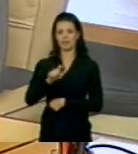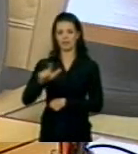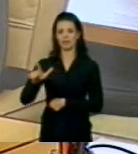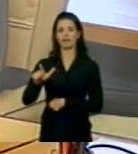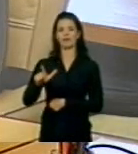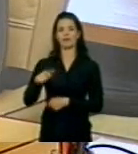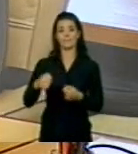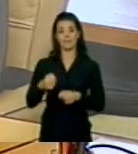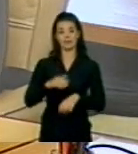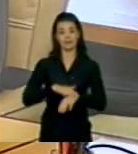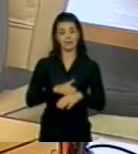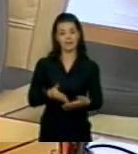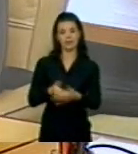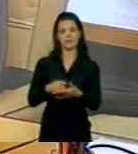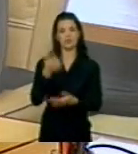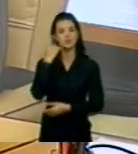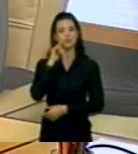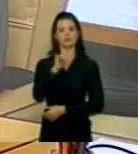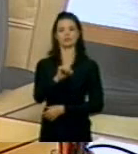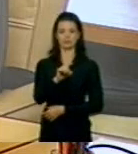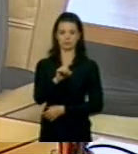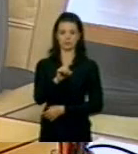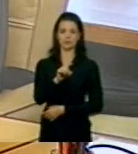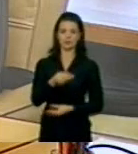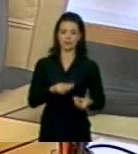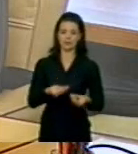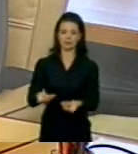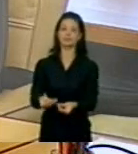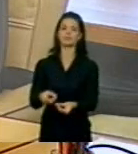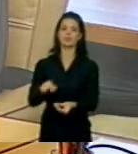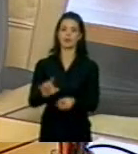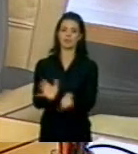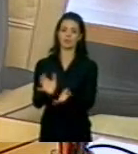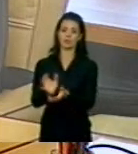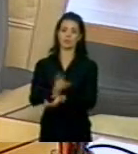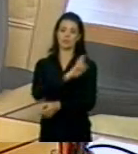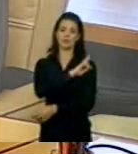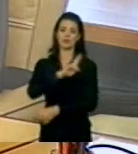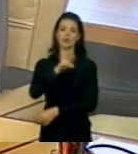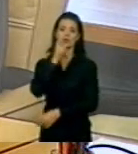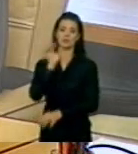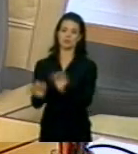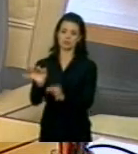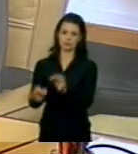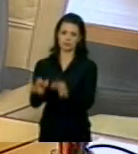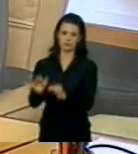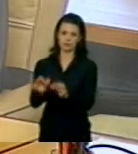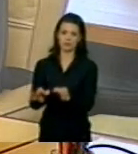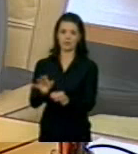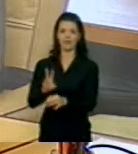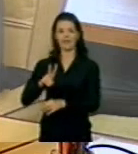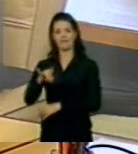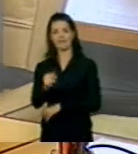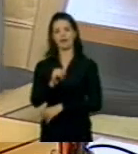24 horas à casa legislativa respectiva para que, por voto da maioria de seus membros, resolva sua aplicação da medida